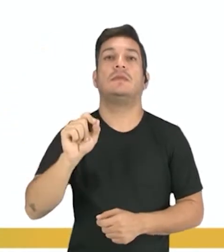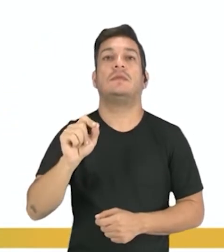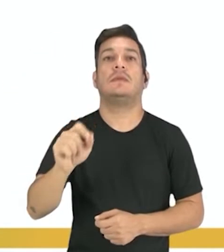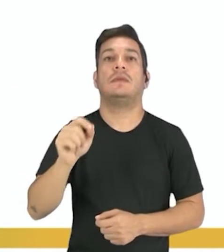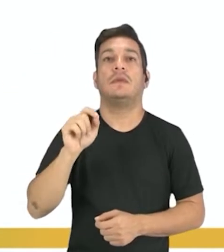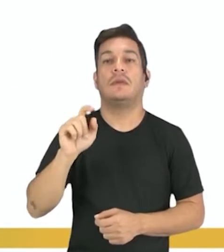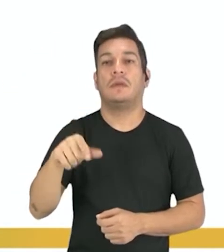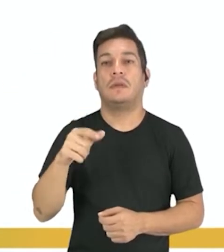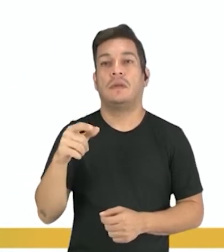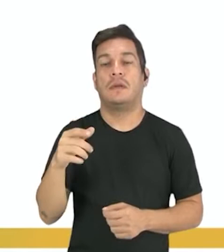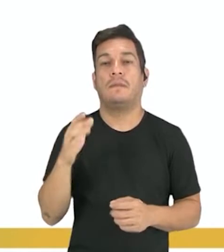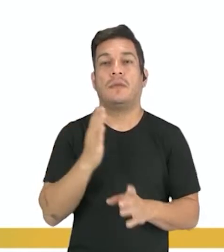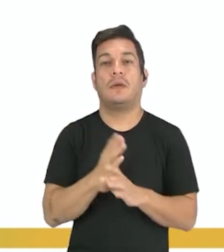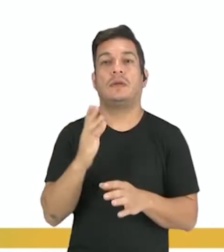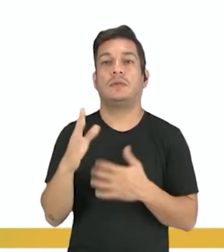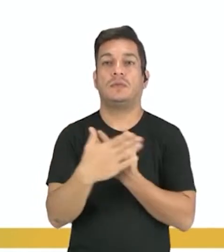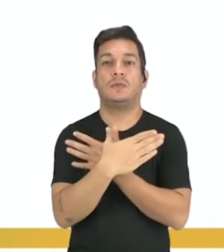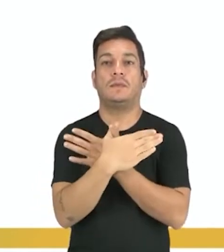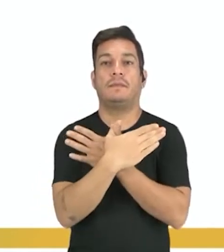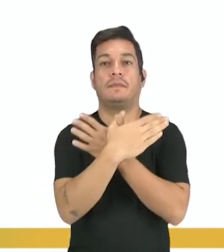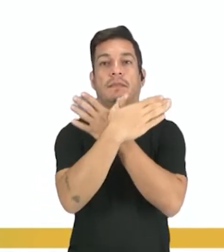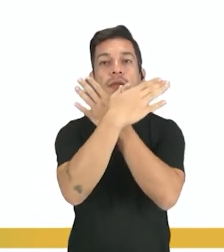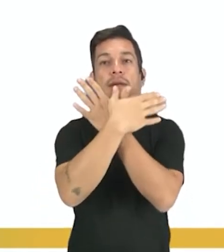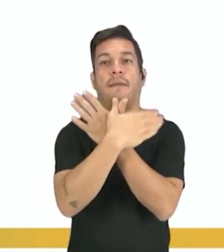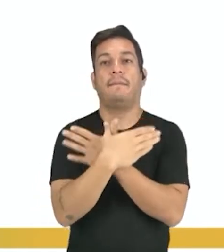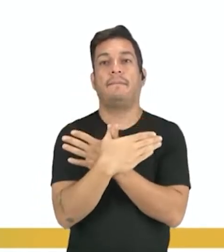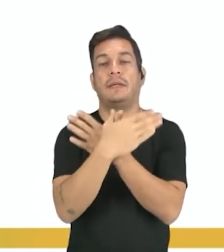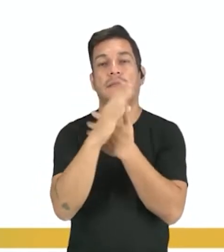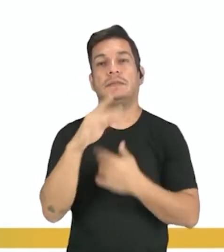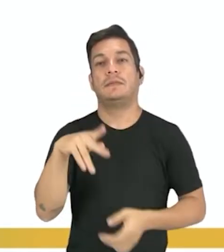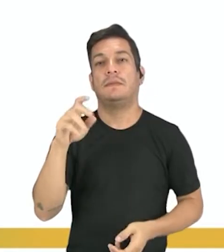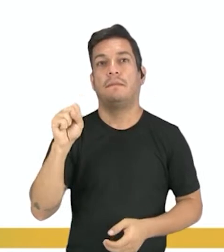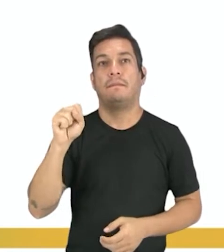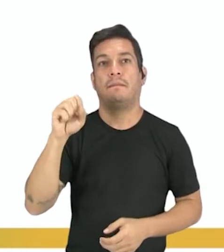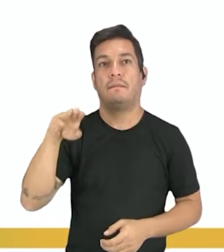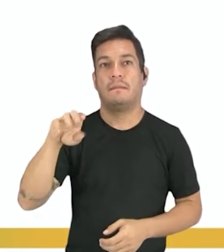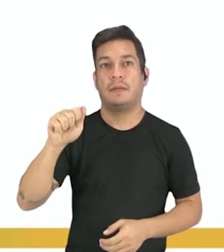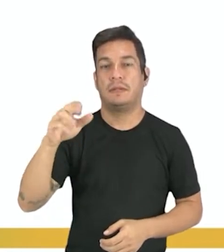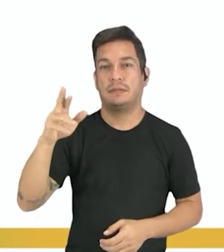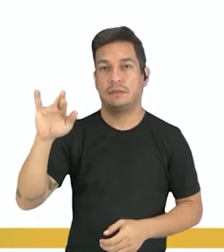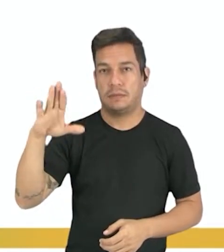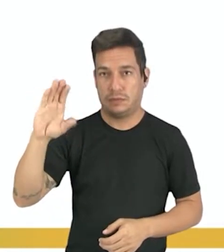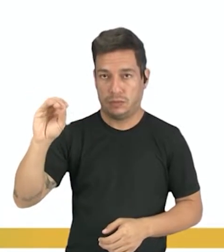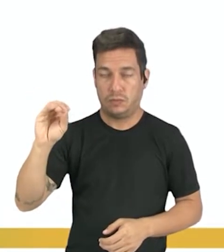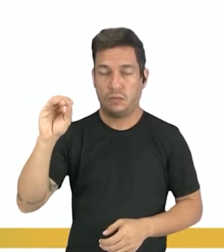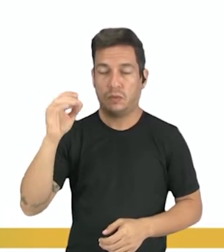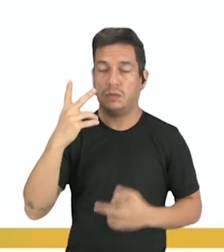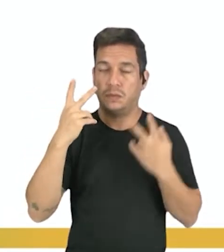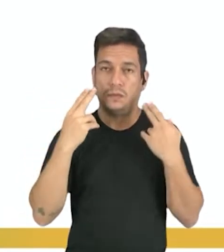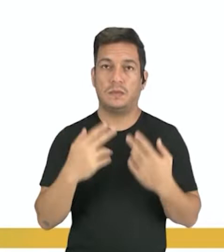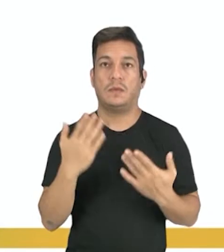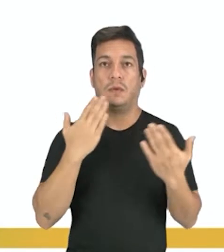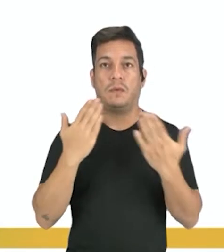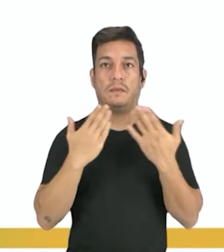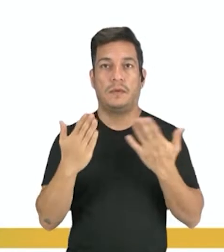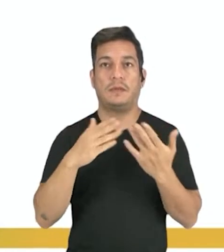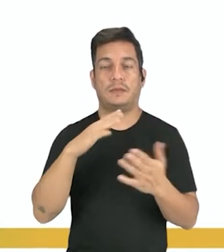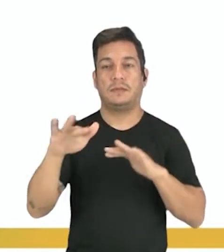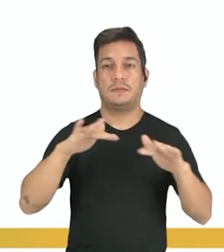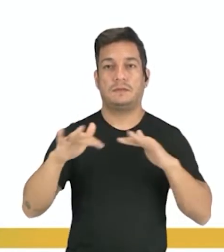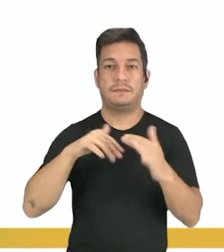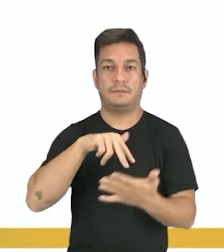pela em alusão ao pássaro maçarico é muito comum na fauna Regional a comparação em razão dos